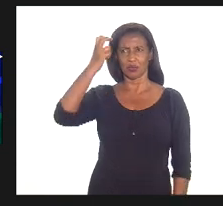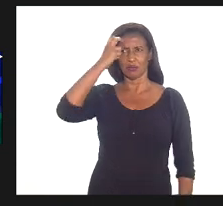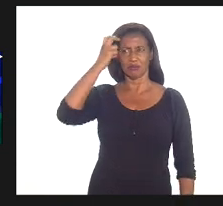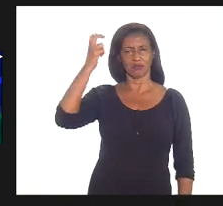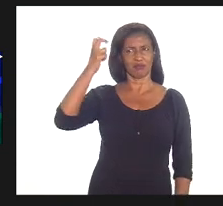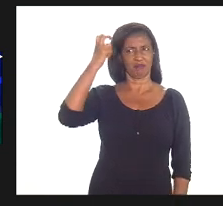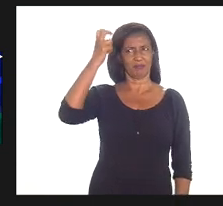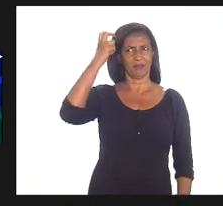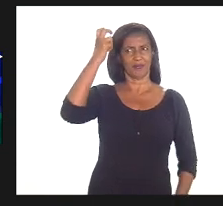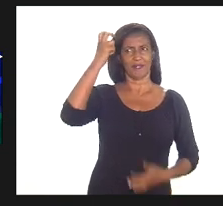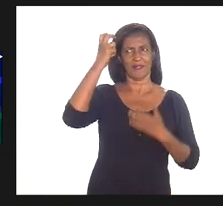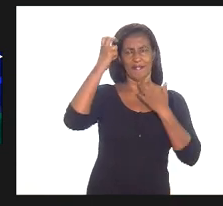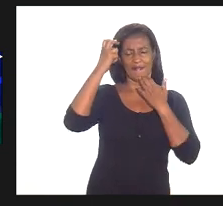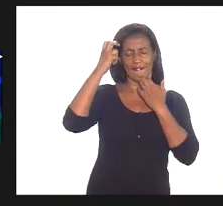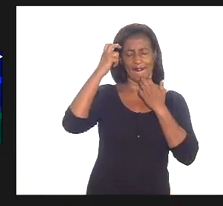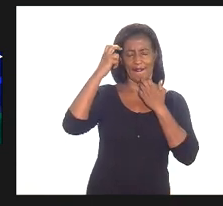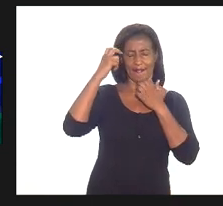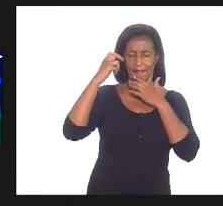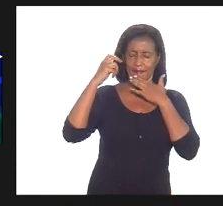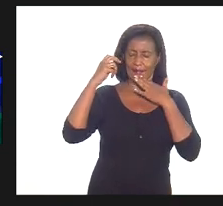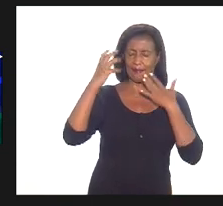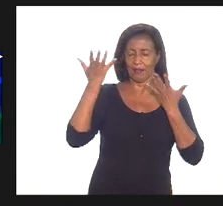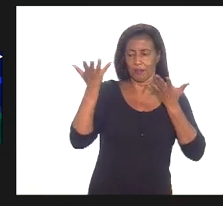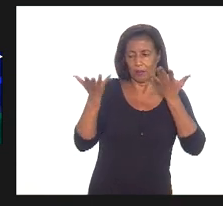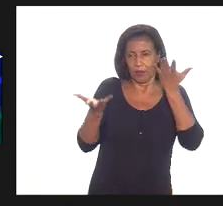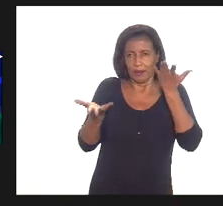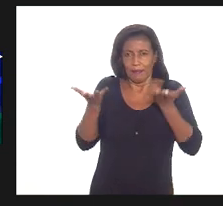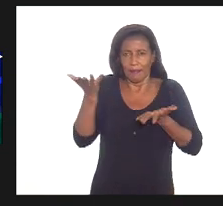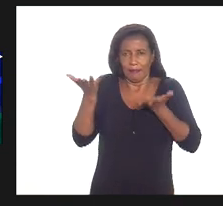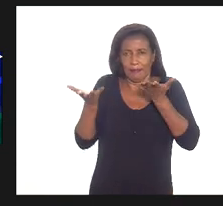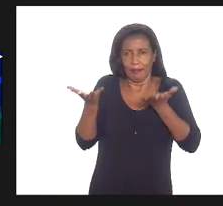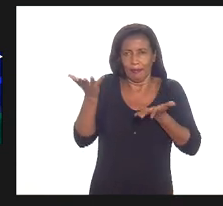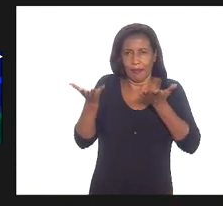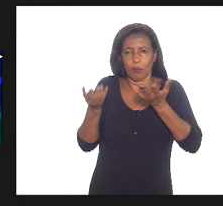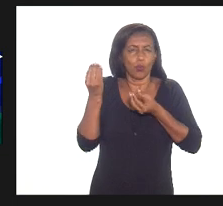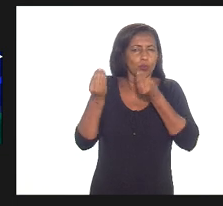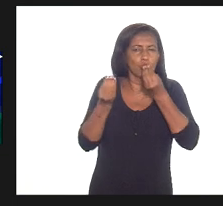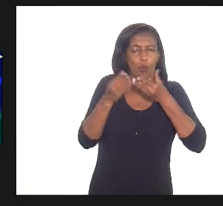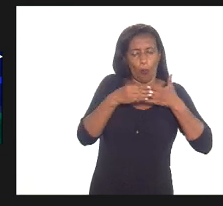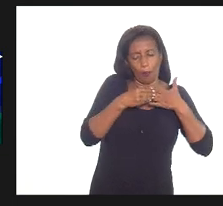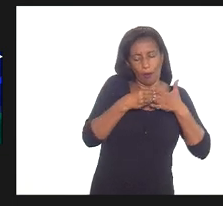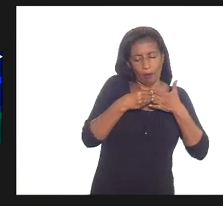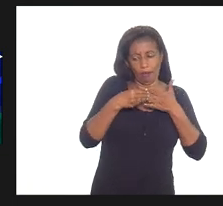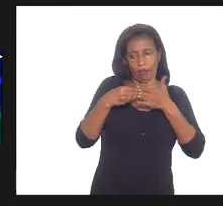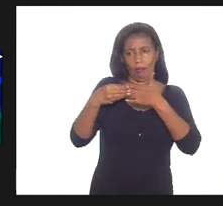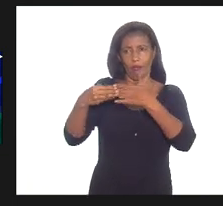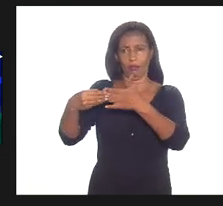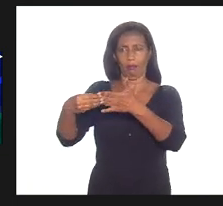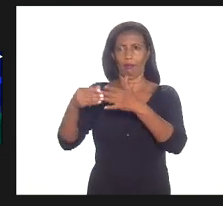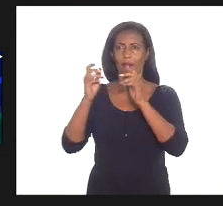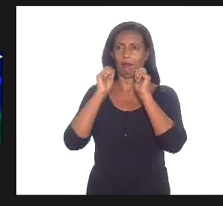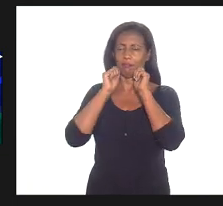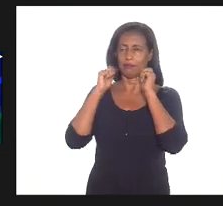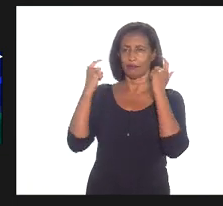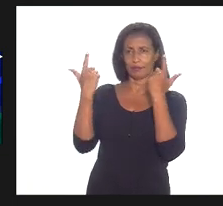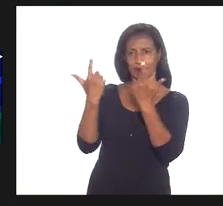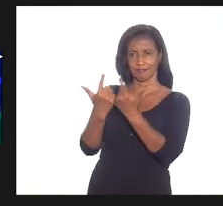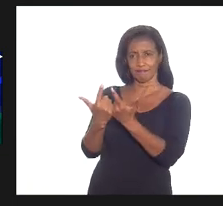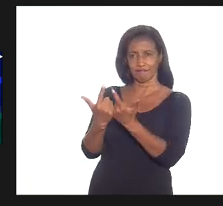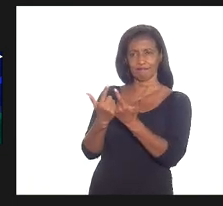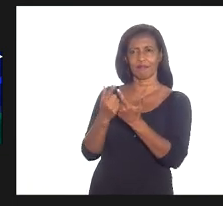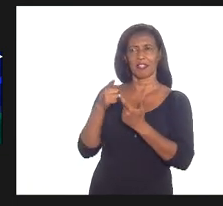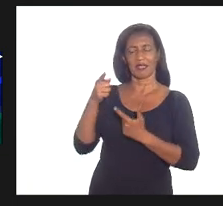do seu equilíbrio e habilidade na condução da Assembleia Legislativa AM